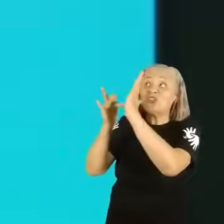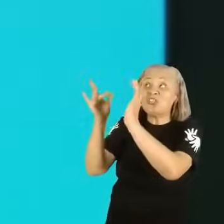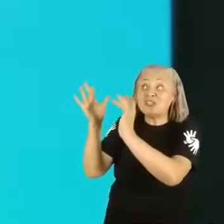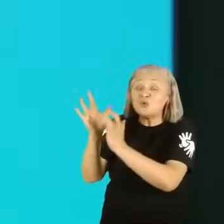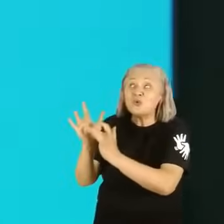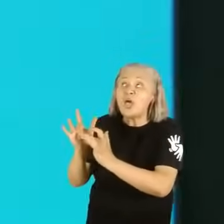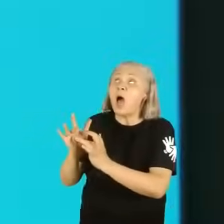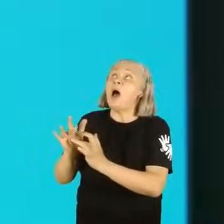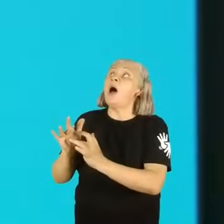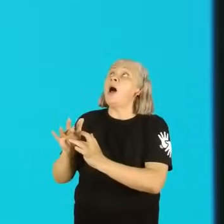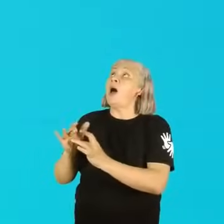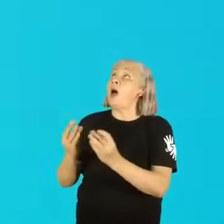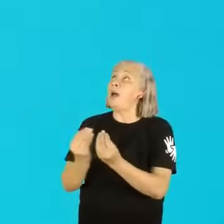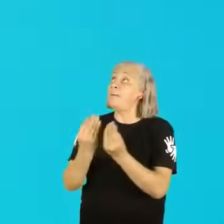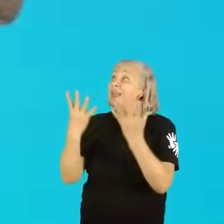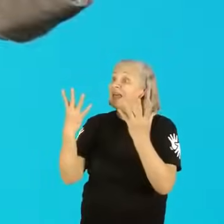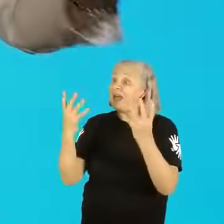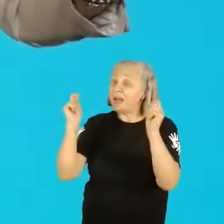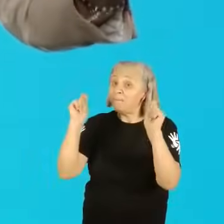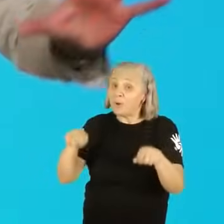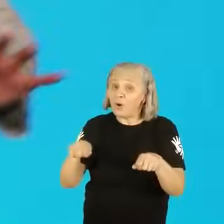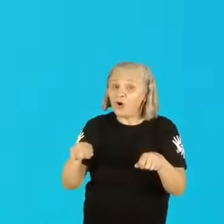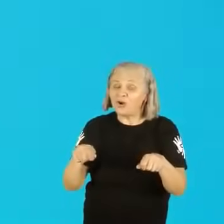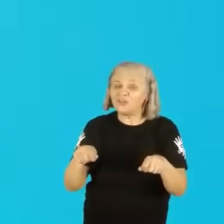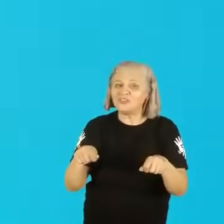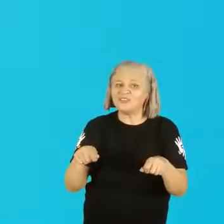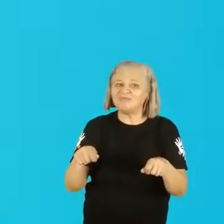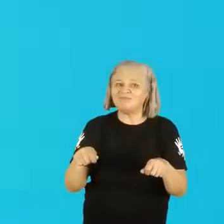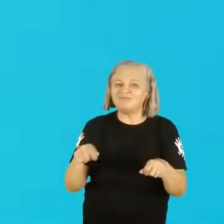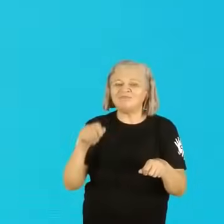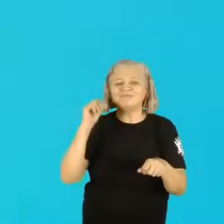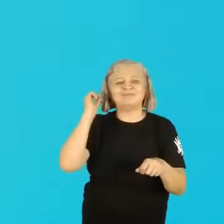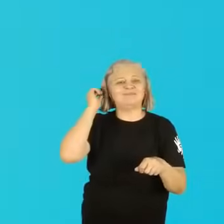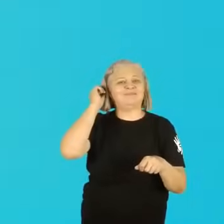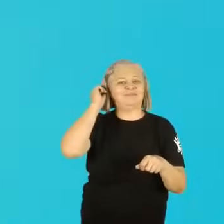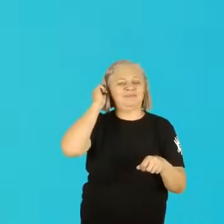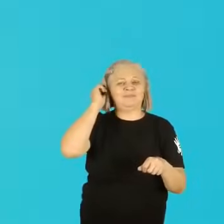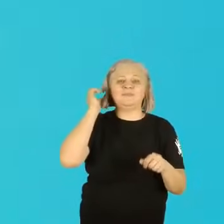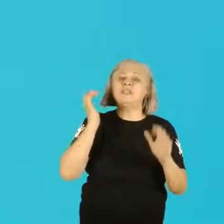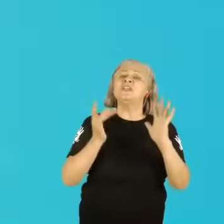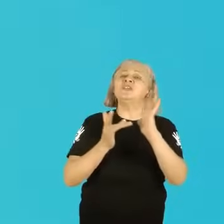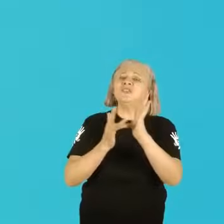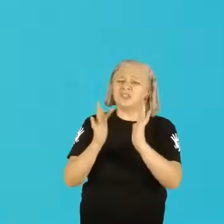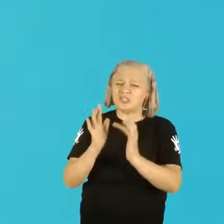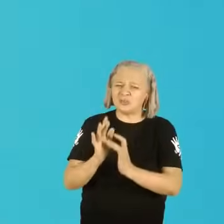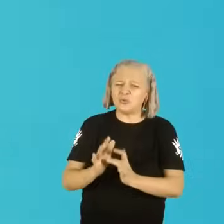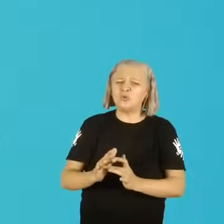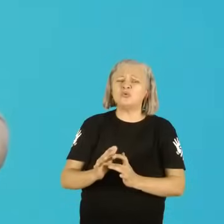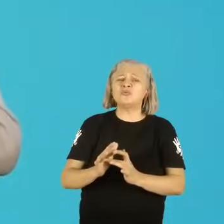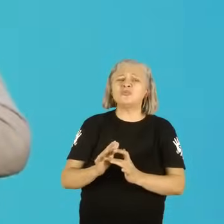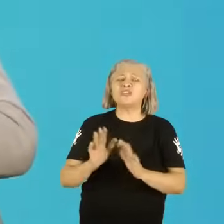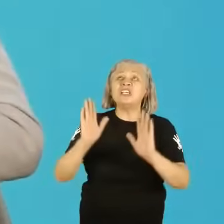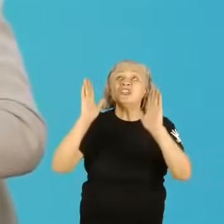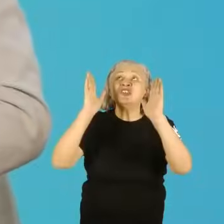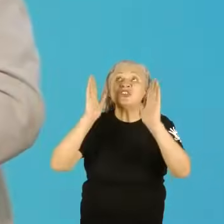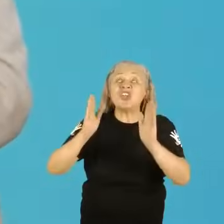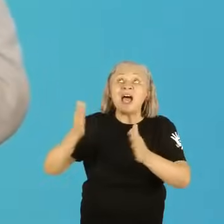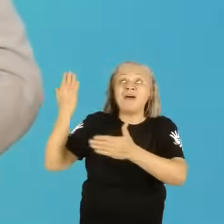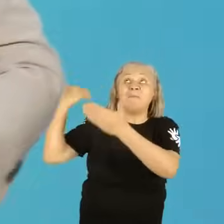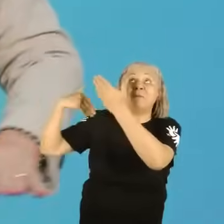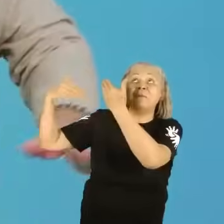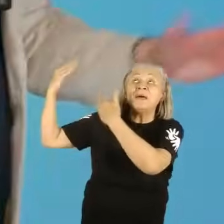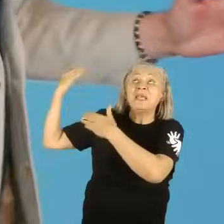Jesus, mas muito provavelmente ela tenha ouvido falar daquilo que Jesus já havia